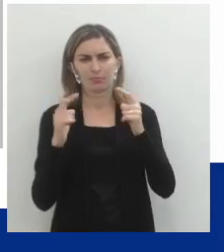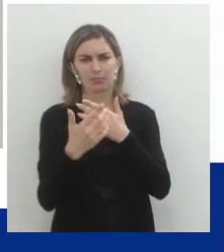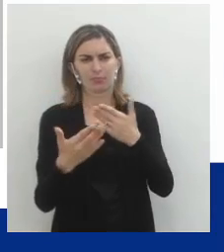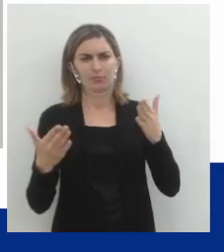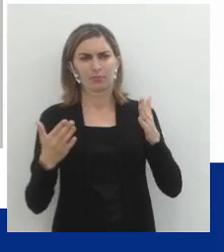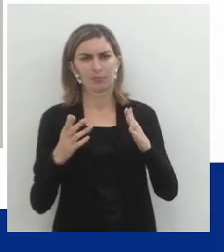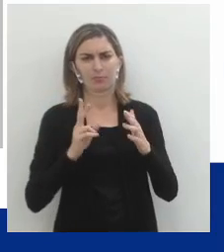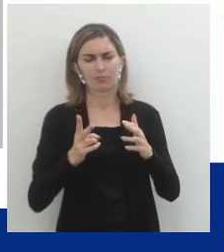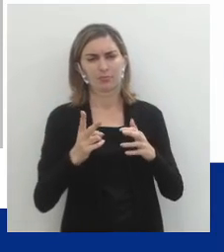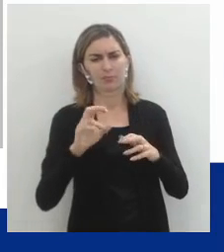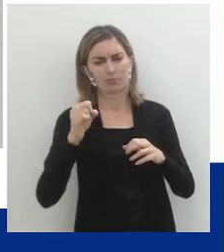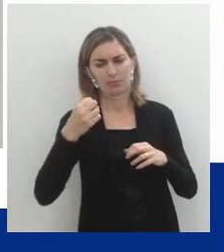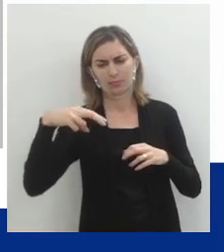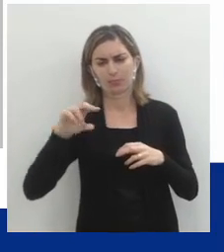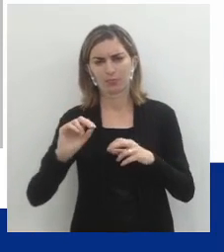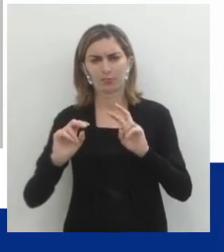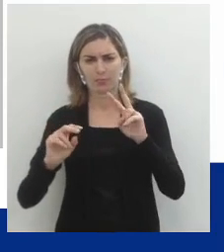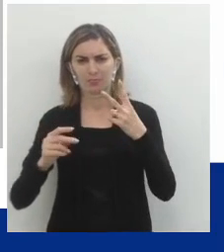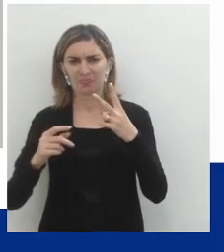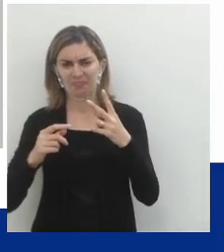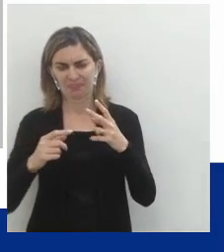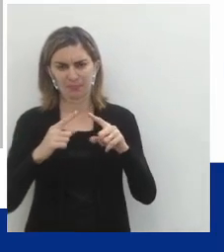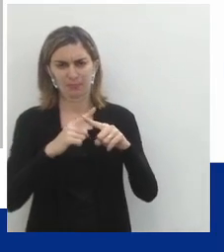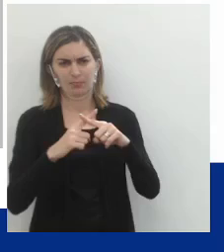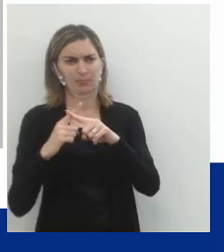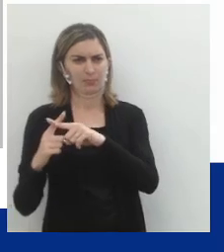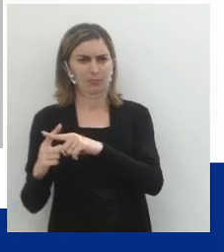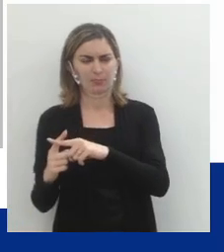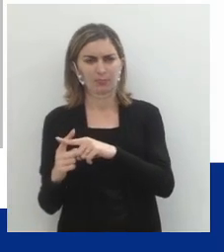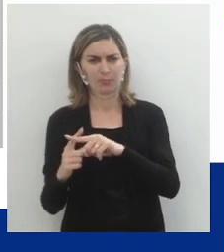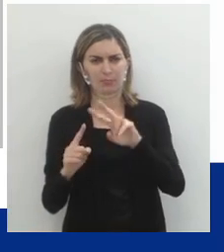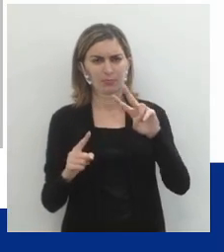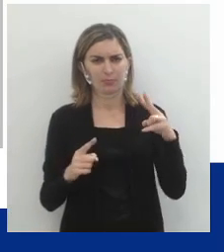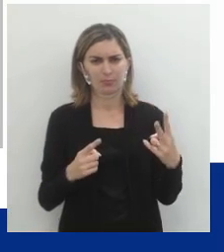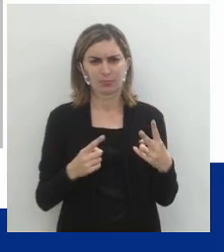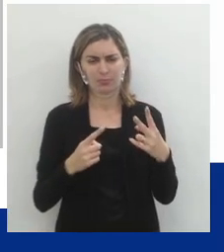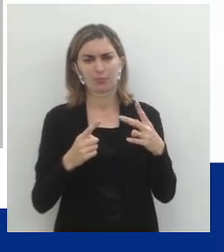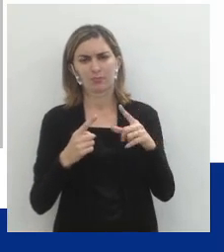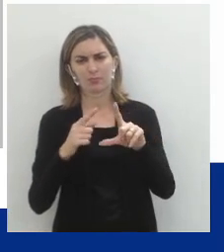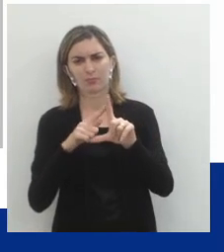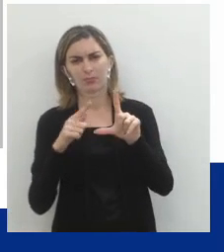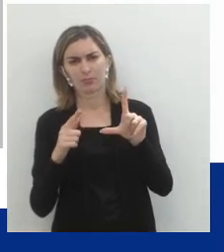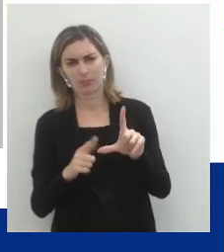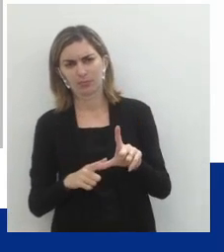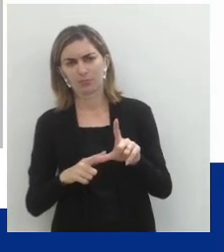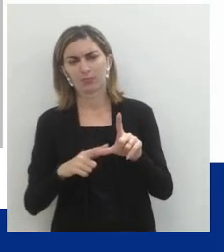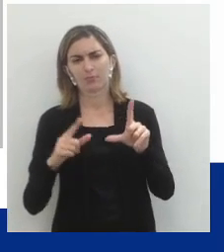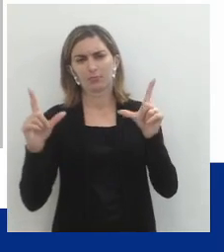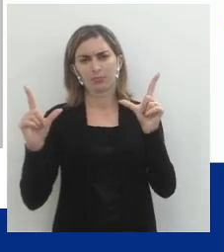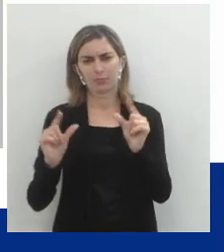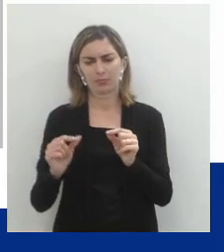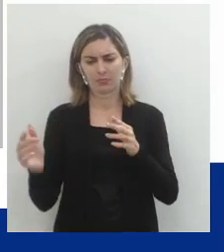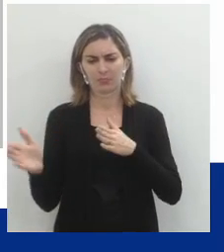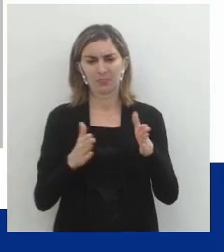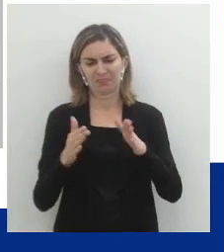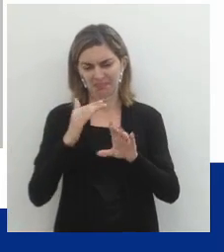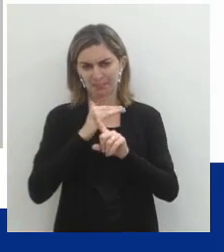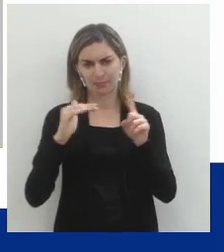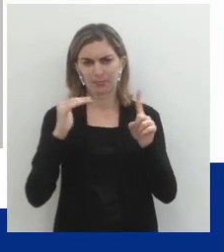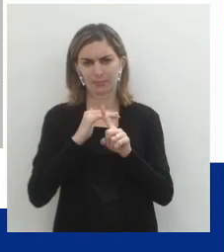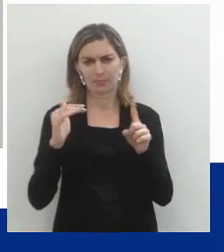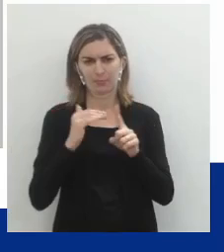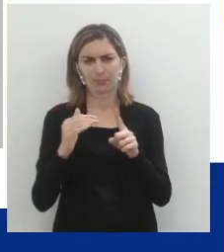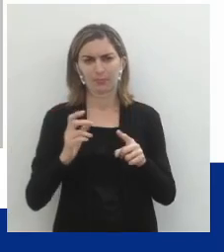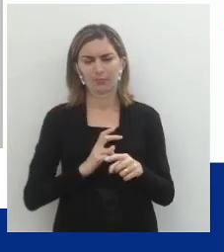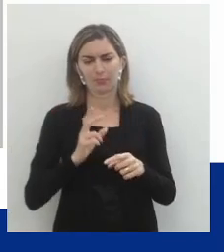Então toda vez que eu tenho seno de 2x, ou seja, o 2 que multiplica o ângulo, vai reduzir o período na metade. E aí eu